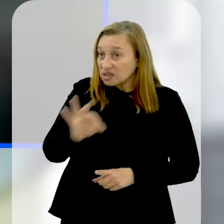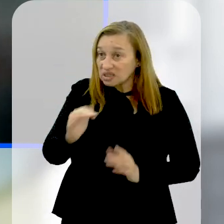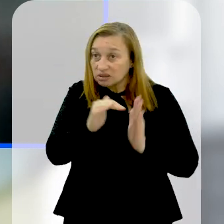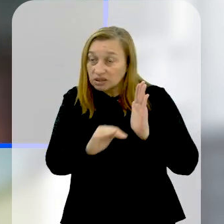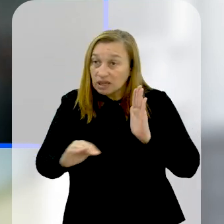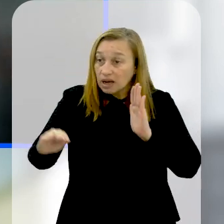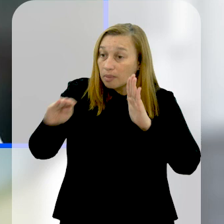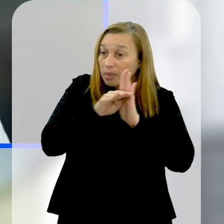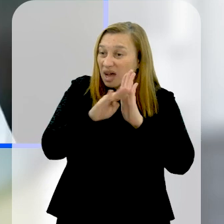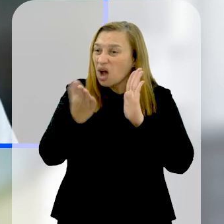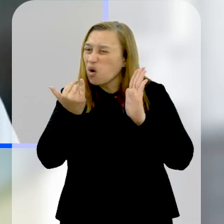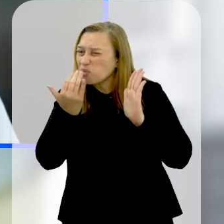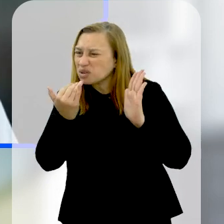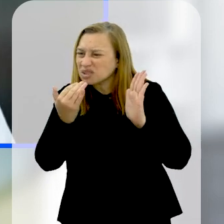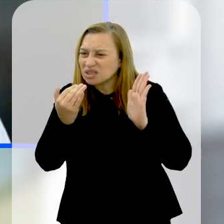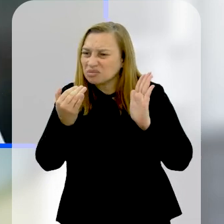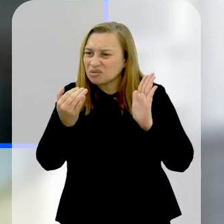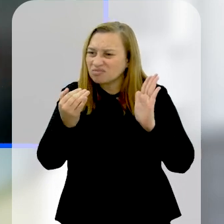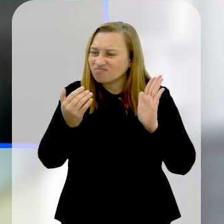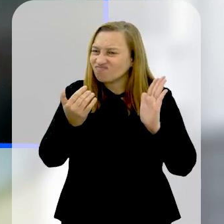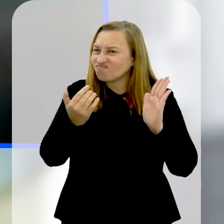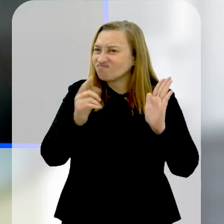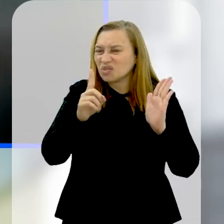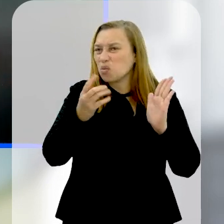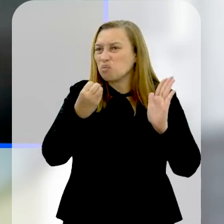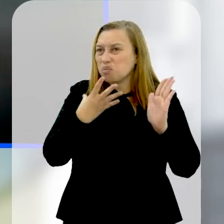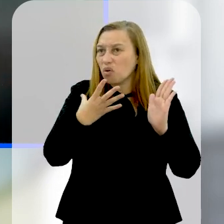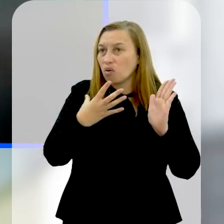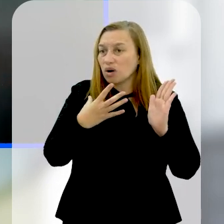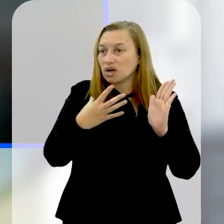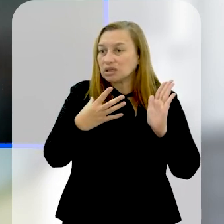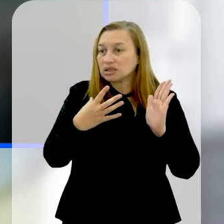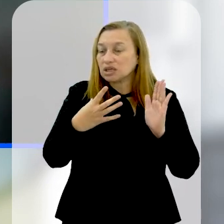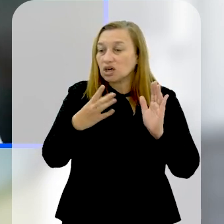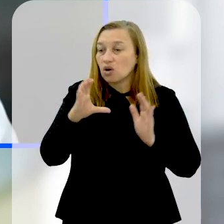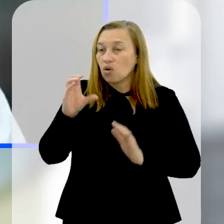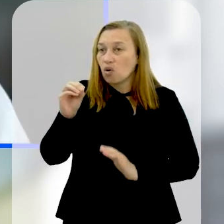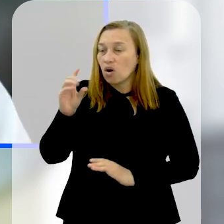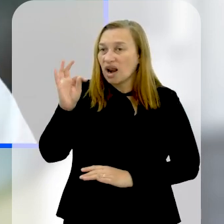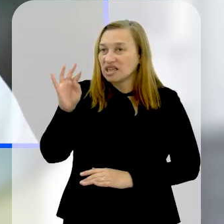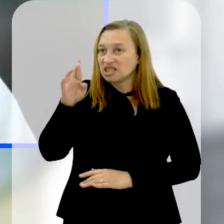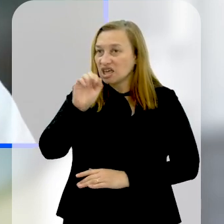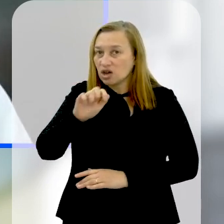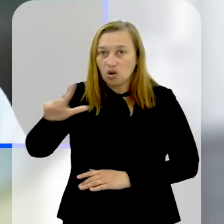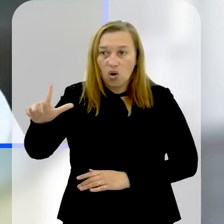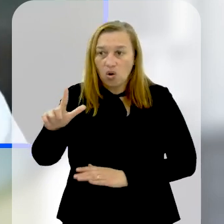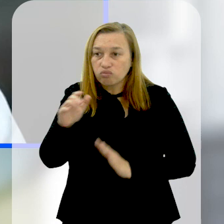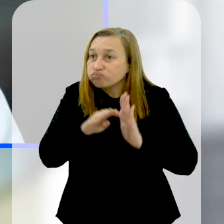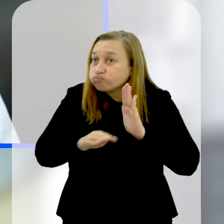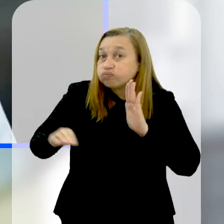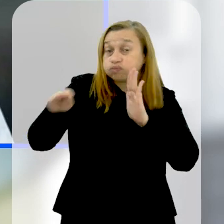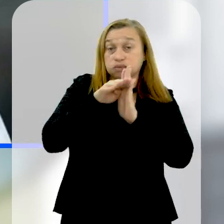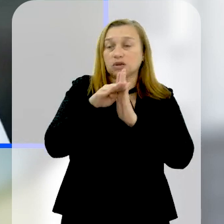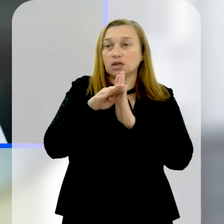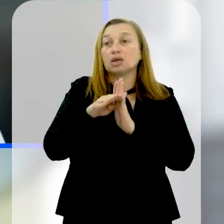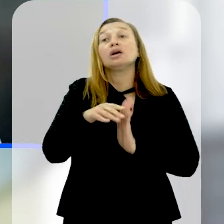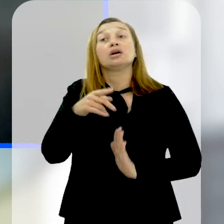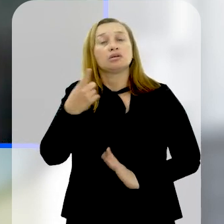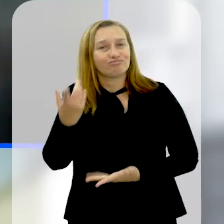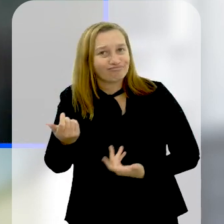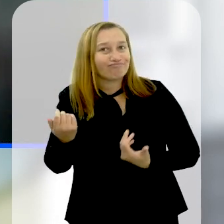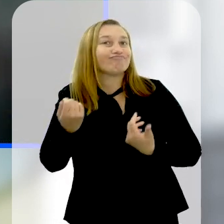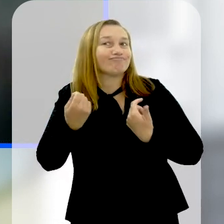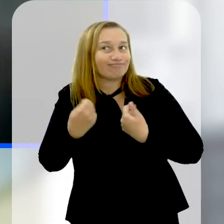tem uma alimentação incorreta e ela tá com um colesterol, uma taxa lá em cima.